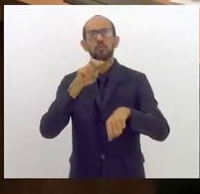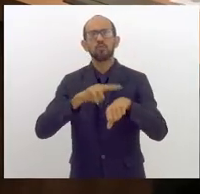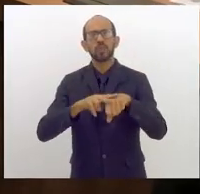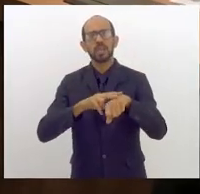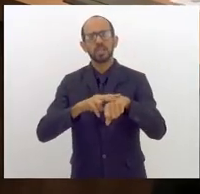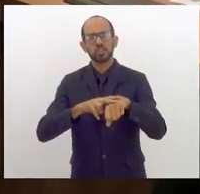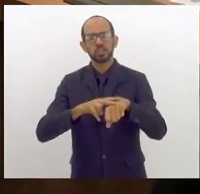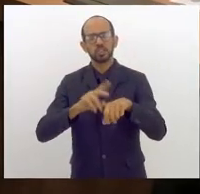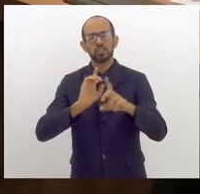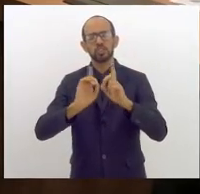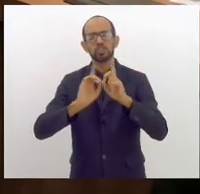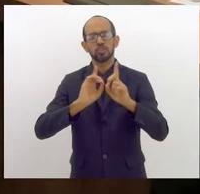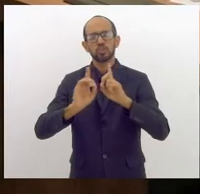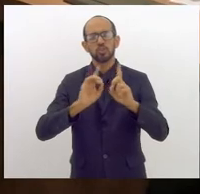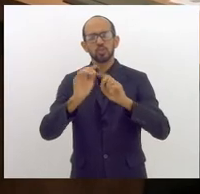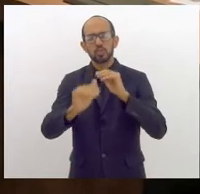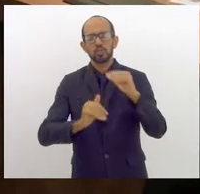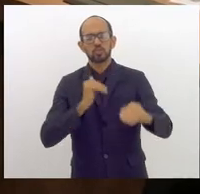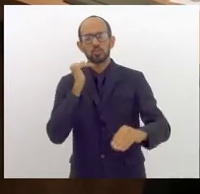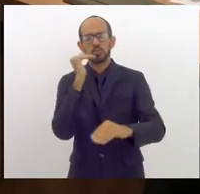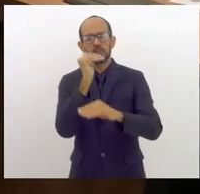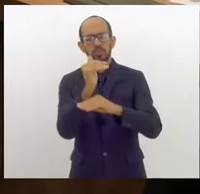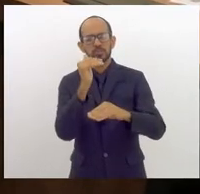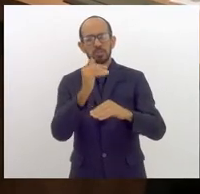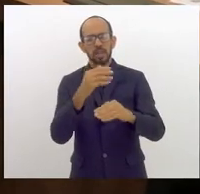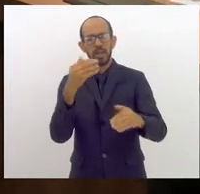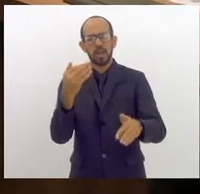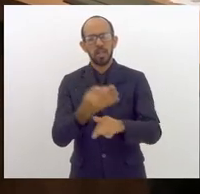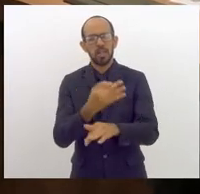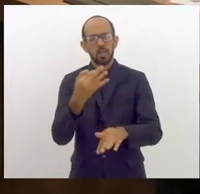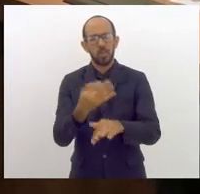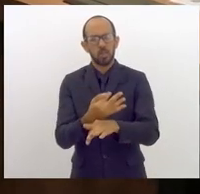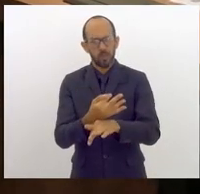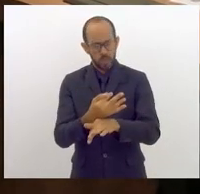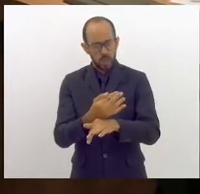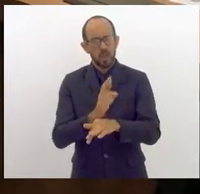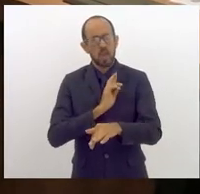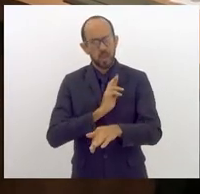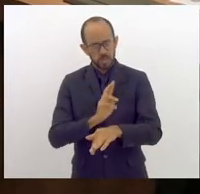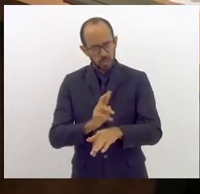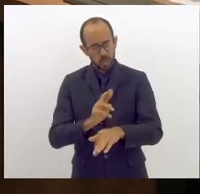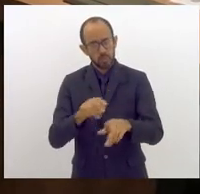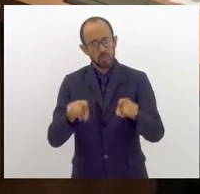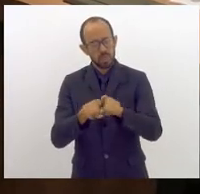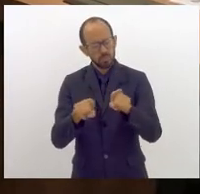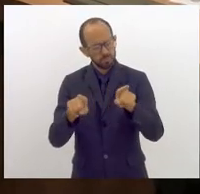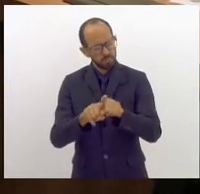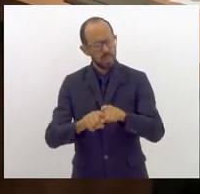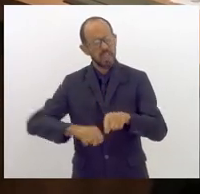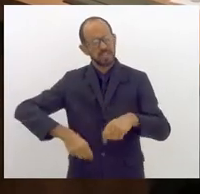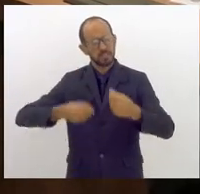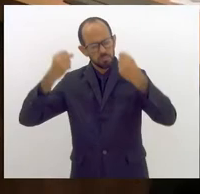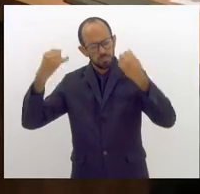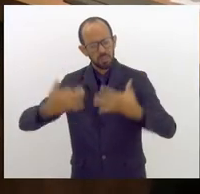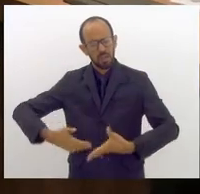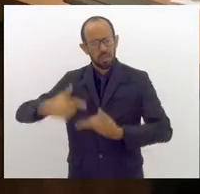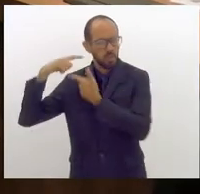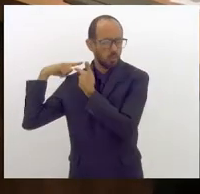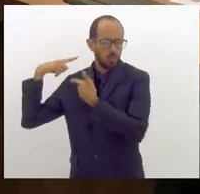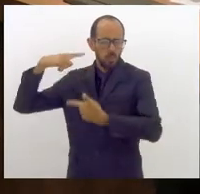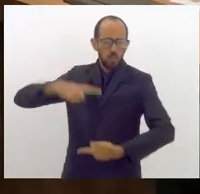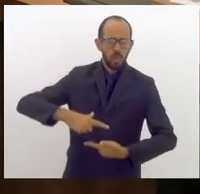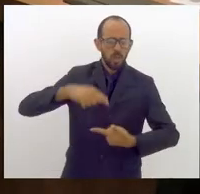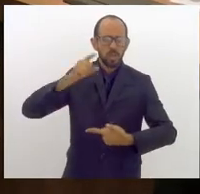da superação da intolerância religiosa ele reivindicando a ancestralidade com o povo de África